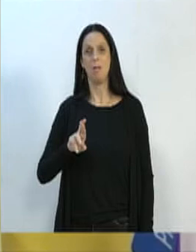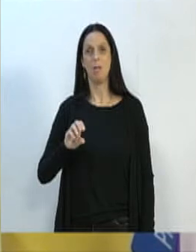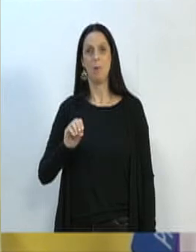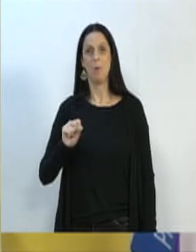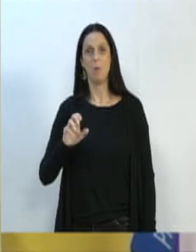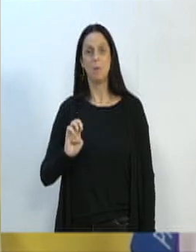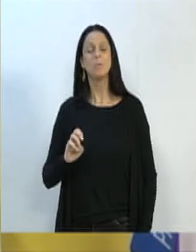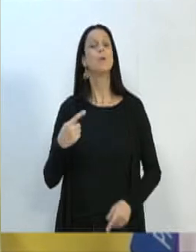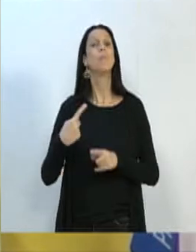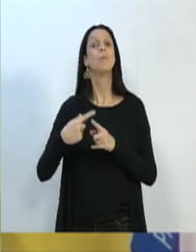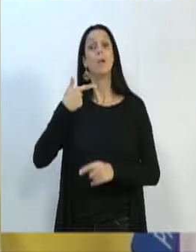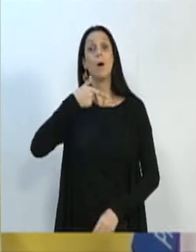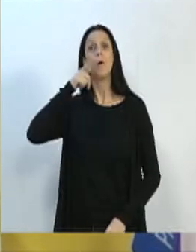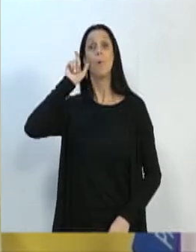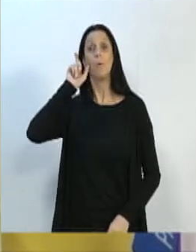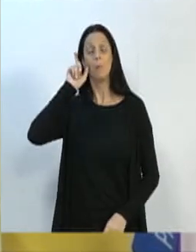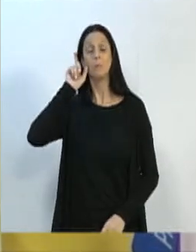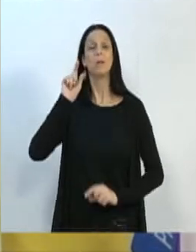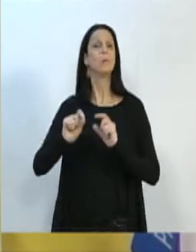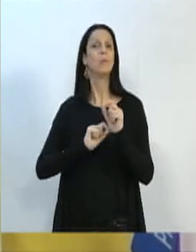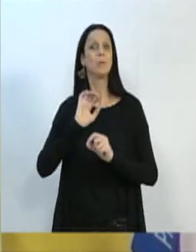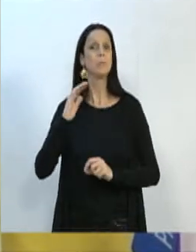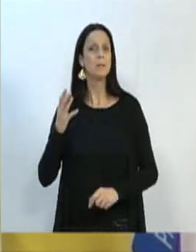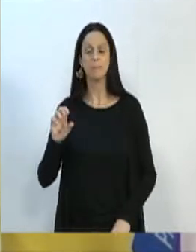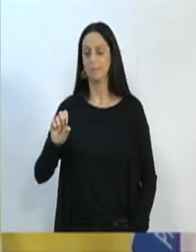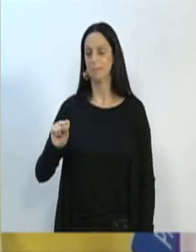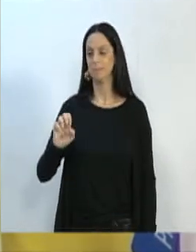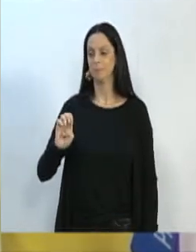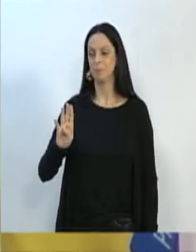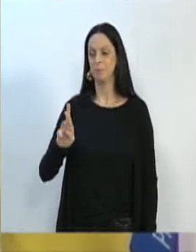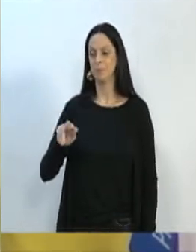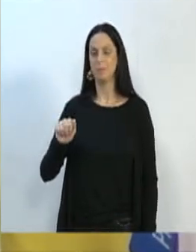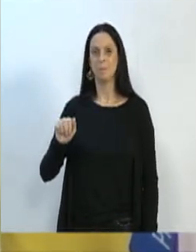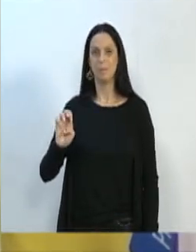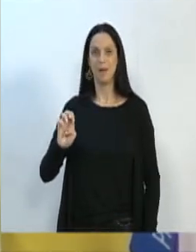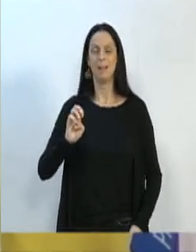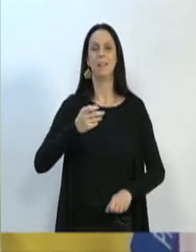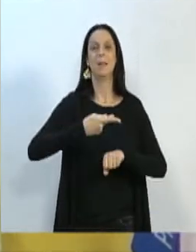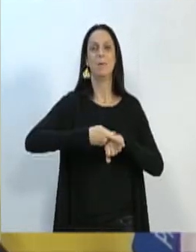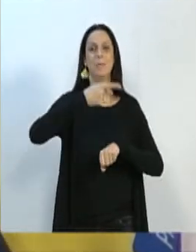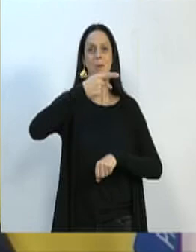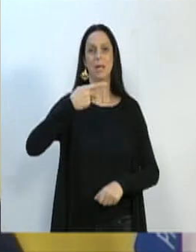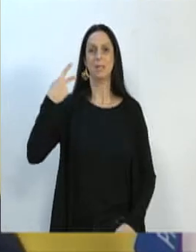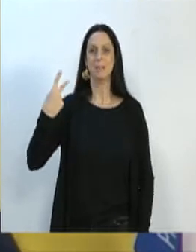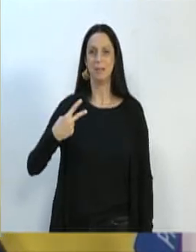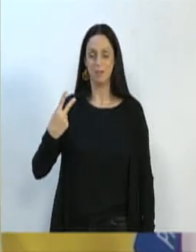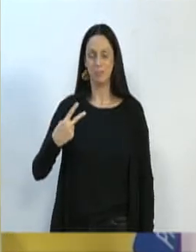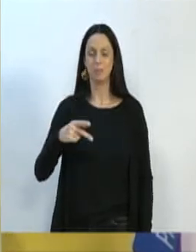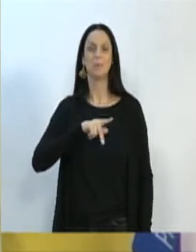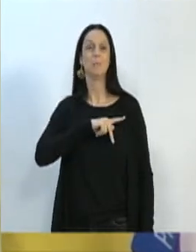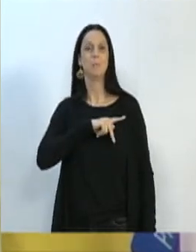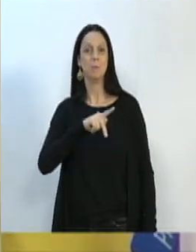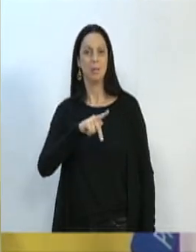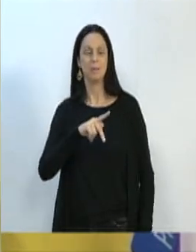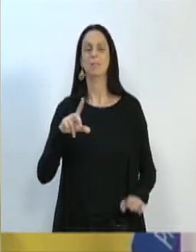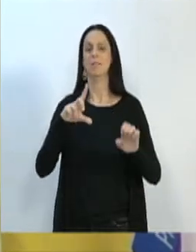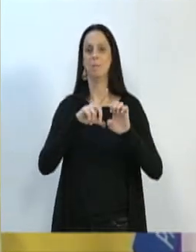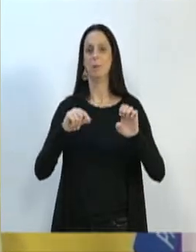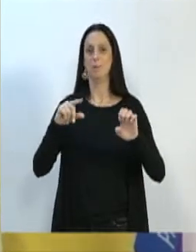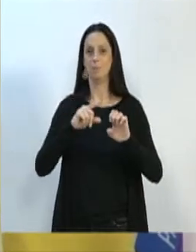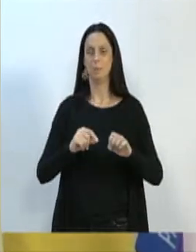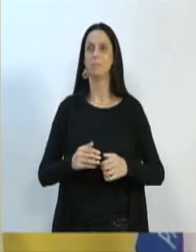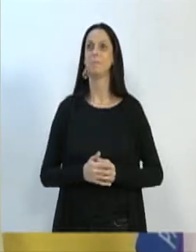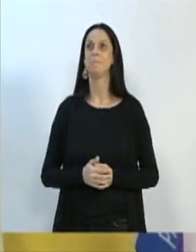ontem Blumenau recebeu do SEBRAE o segundo lugar do prêmio Prefeito empreendedor nós